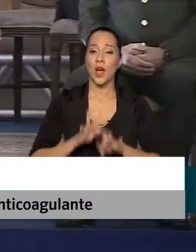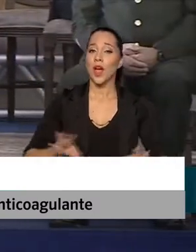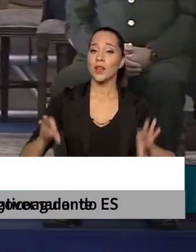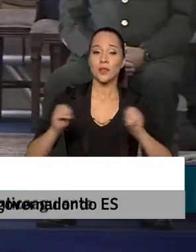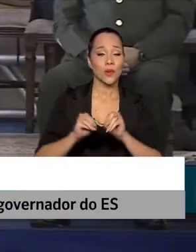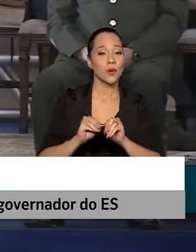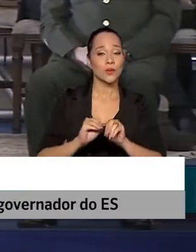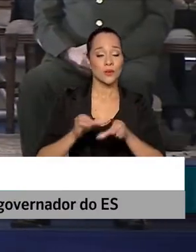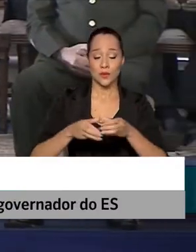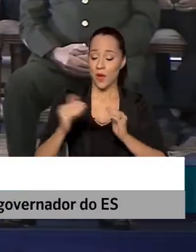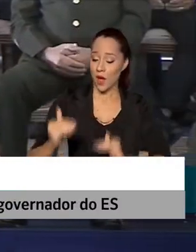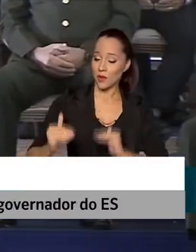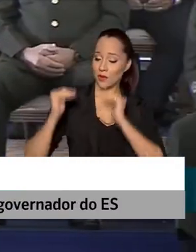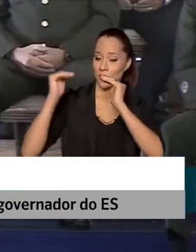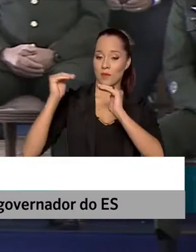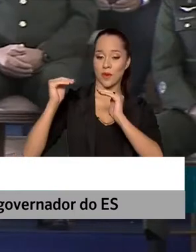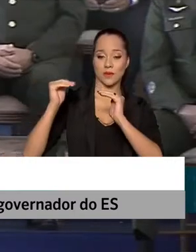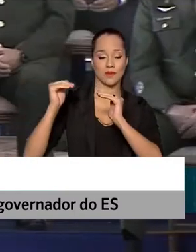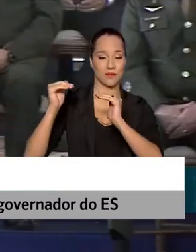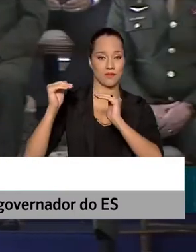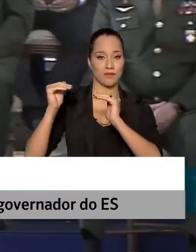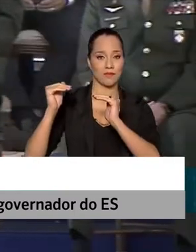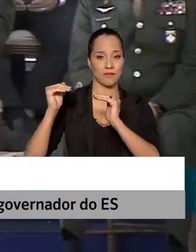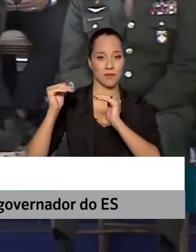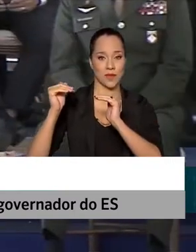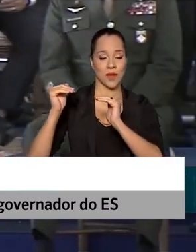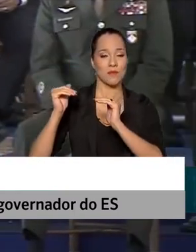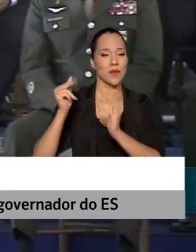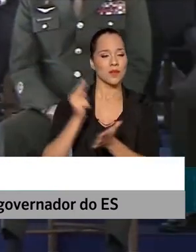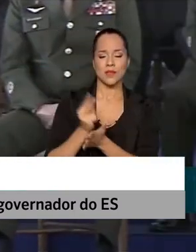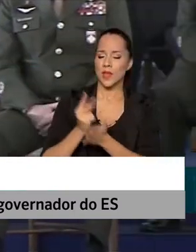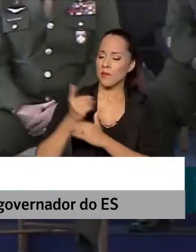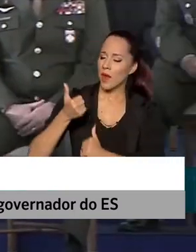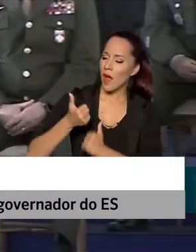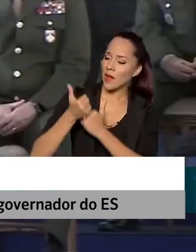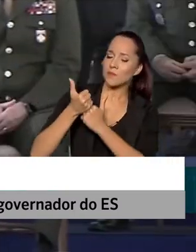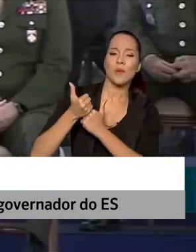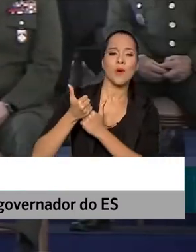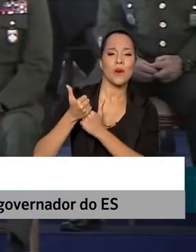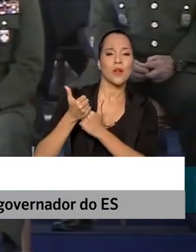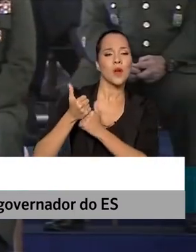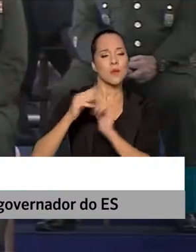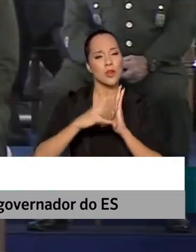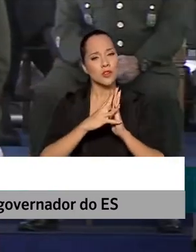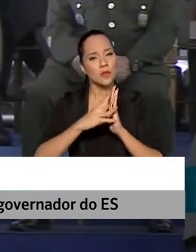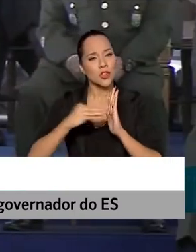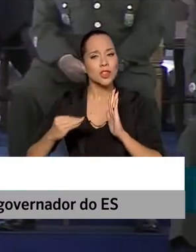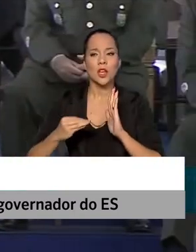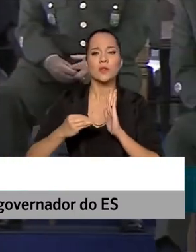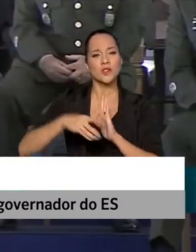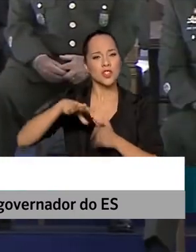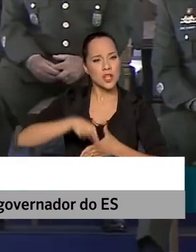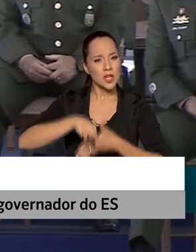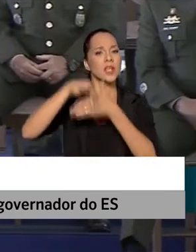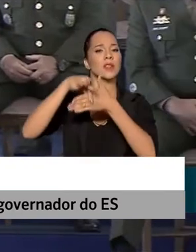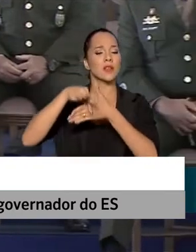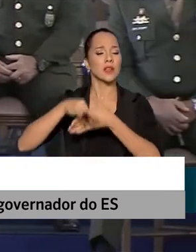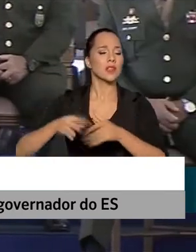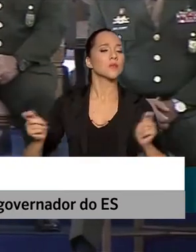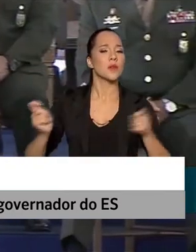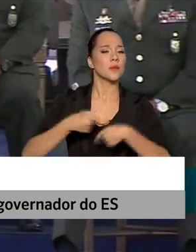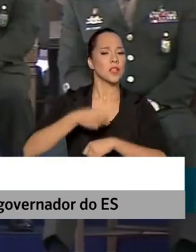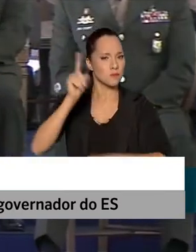os integrantes do alto comando, pelo constante apoio, pelos exemplos de liderança, permanente